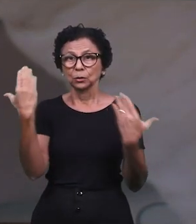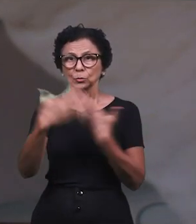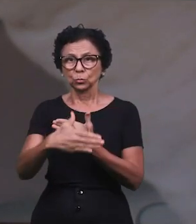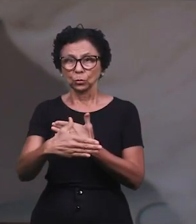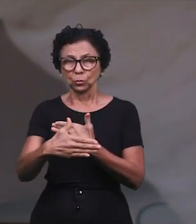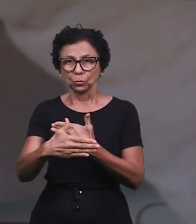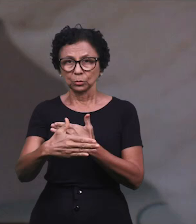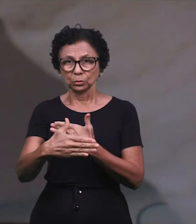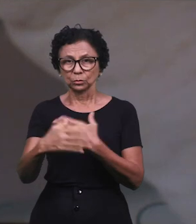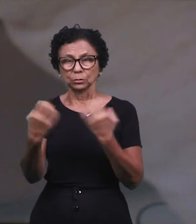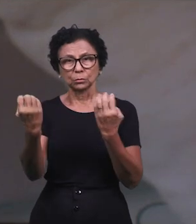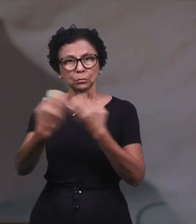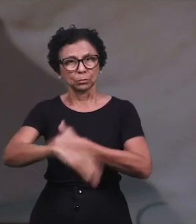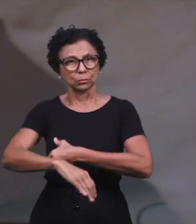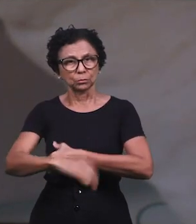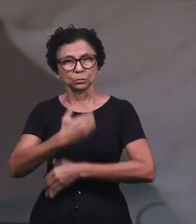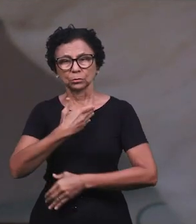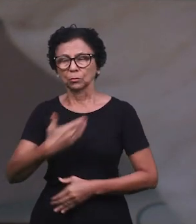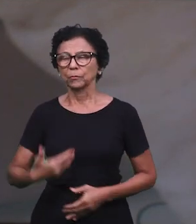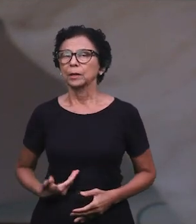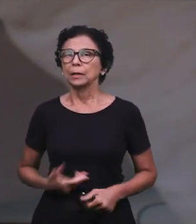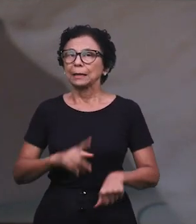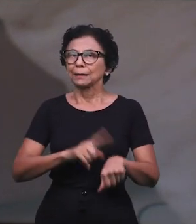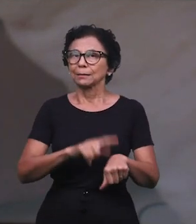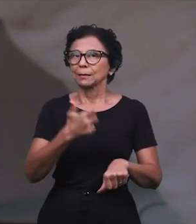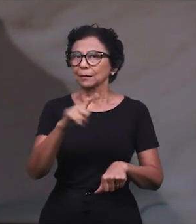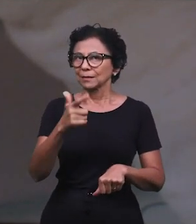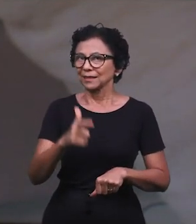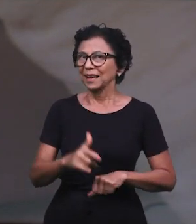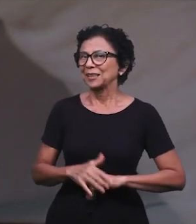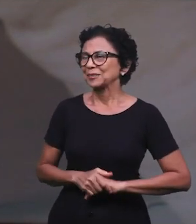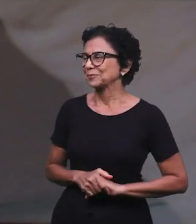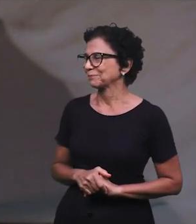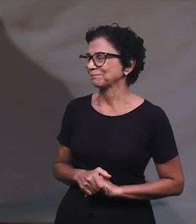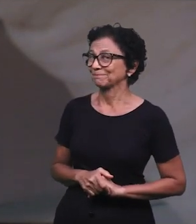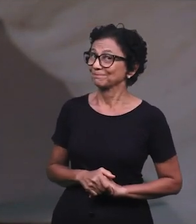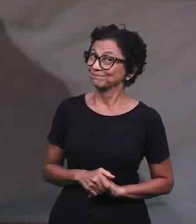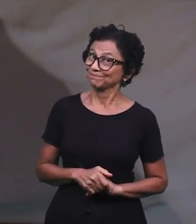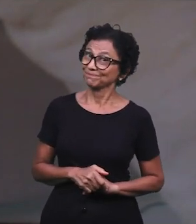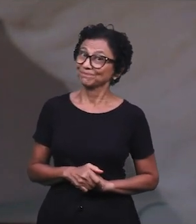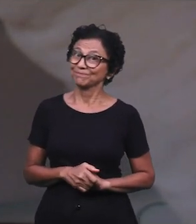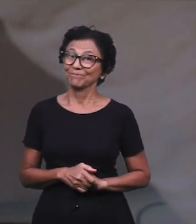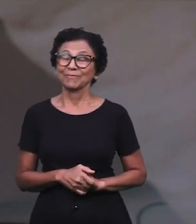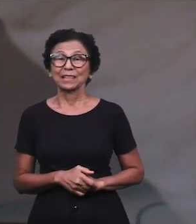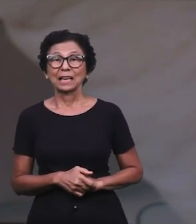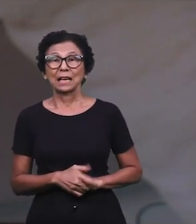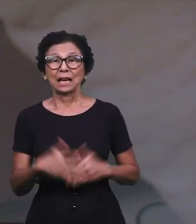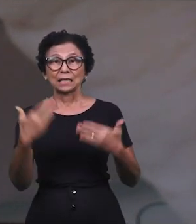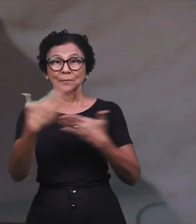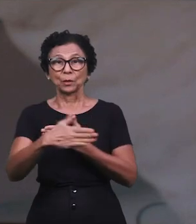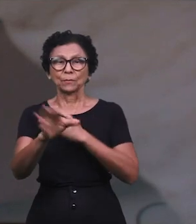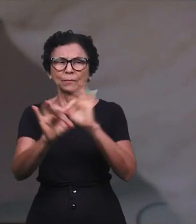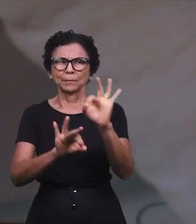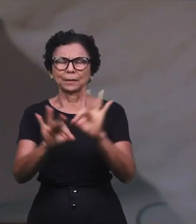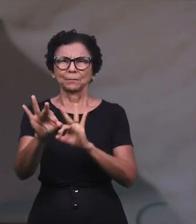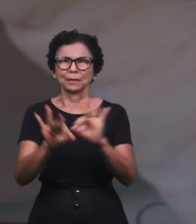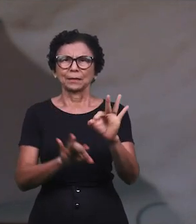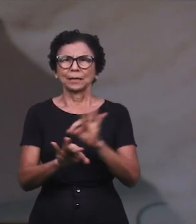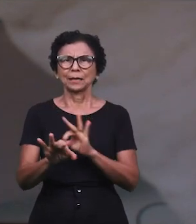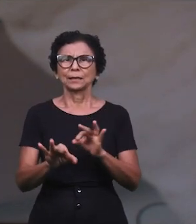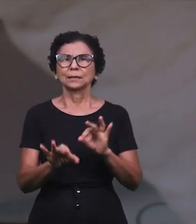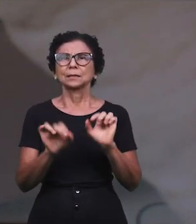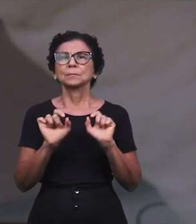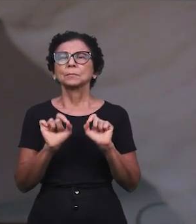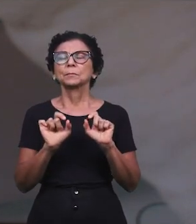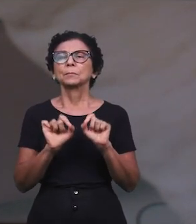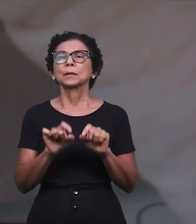para resolver todas as questões, tá? Não sei se você sabia disso. As provas já são até elaboradas para que você